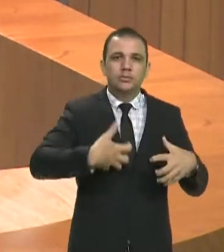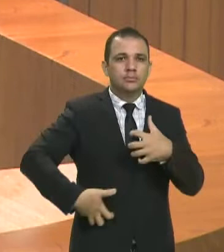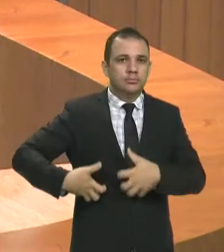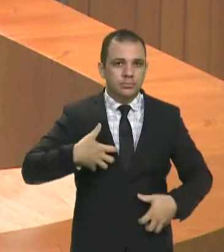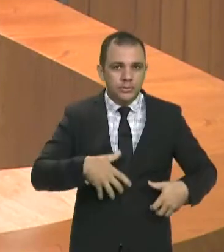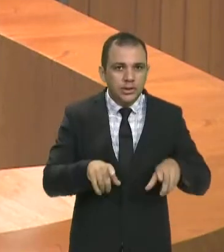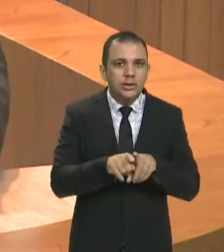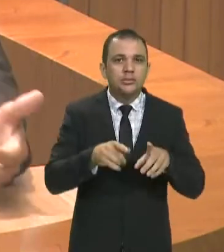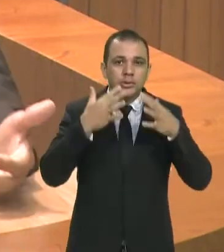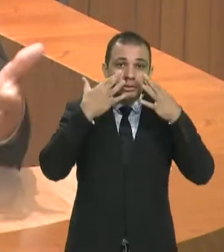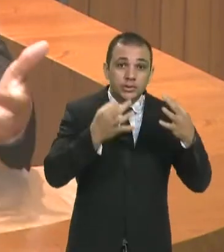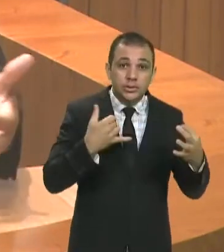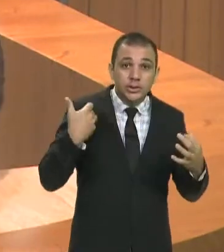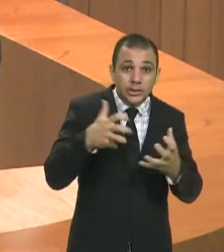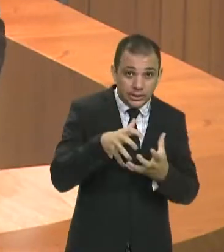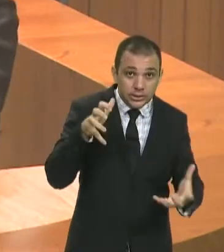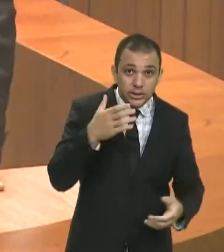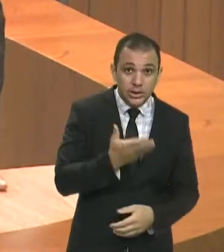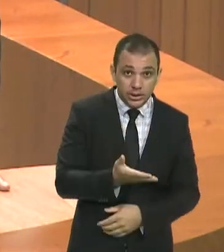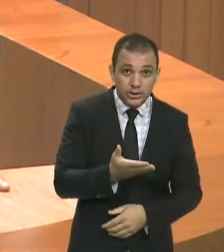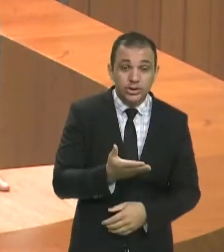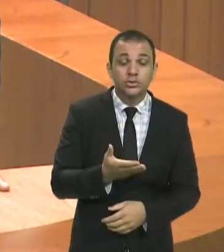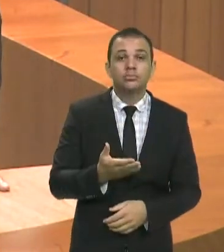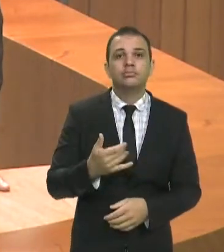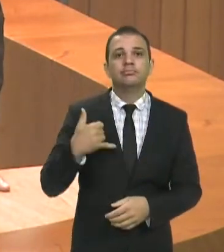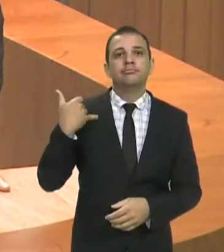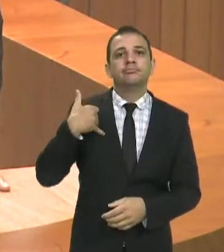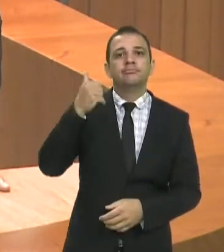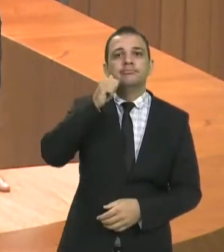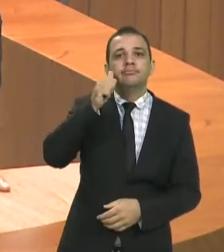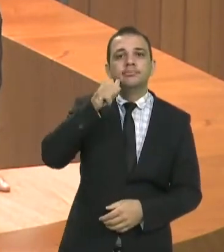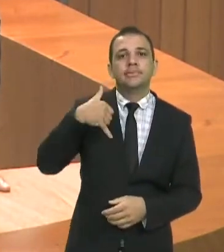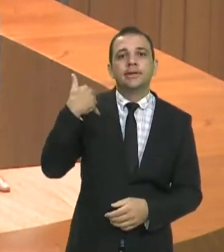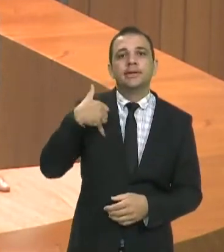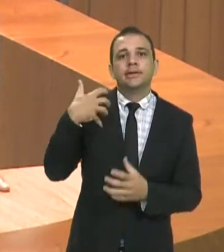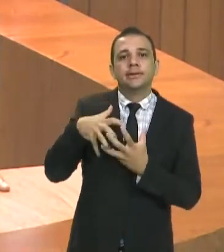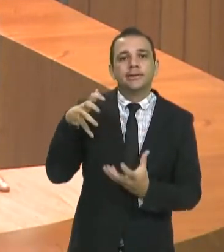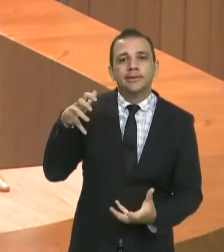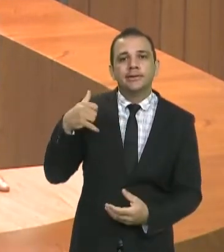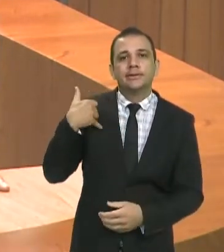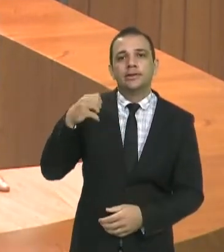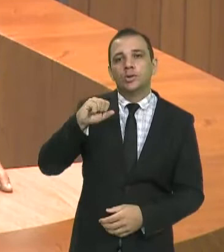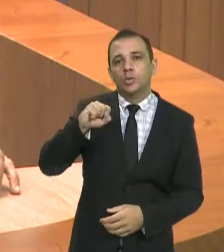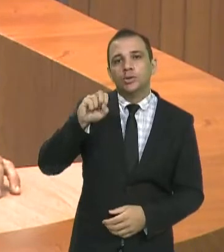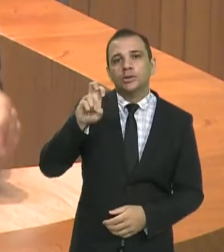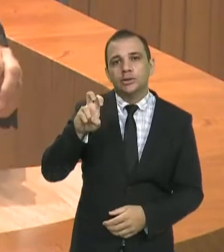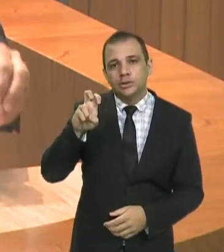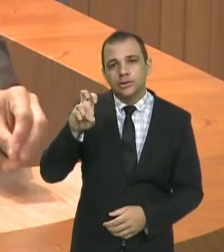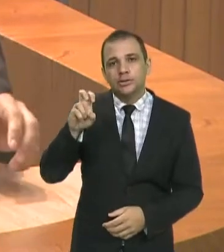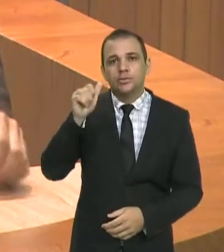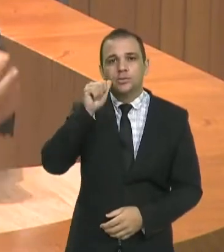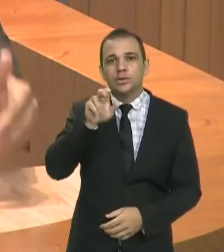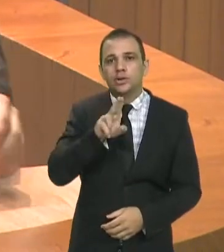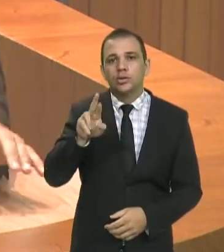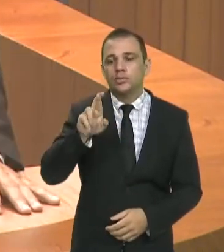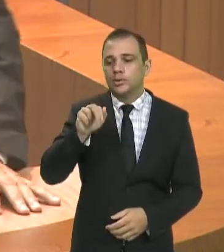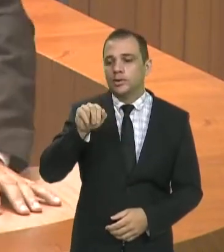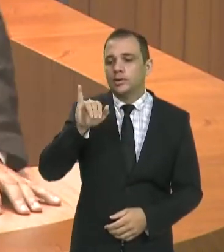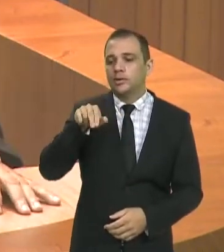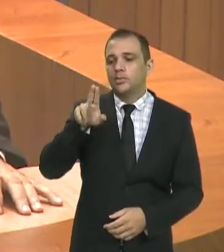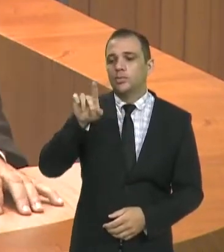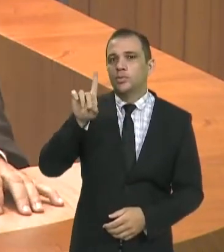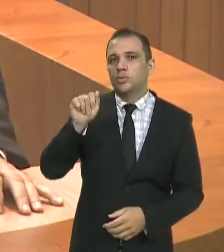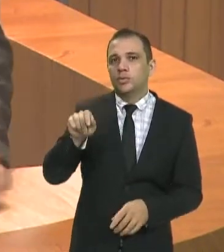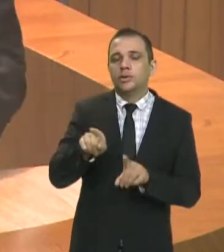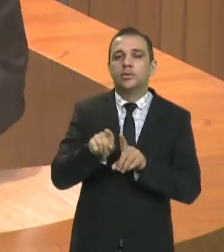idosos, uma idosa de 85 anos, a dona Raimunda, uma idosa de 82 anos, dona